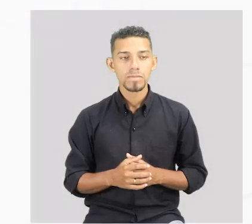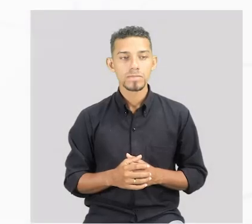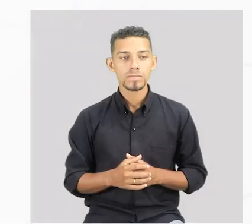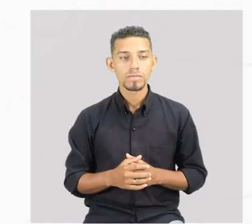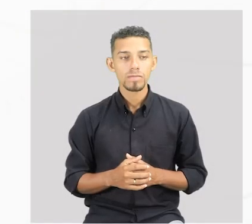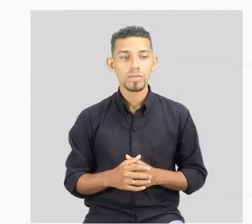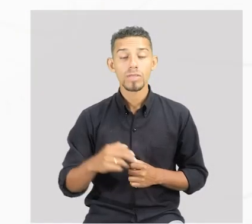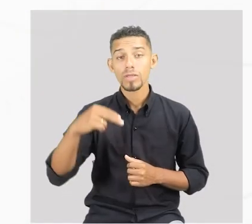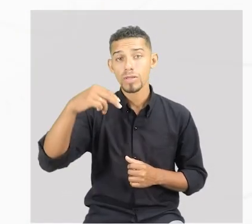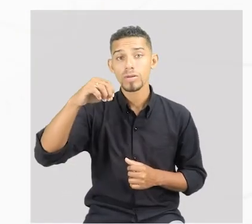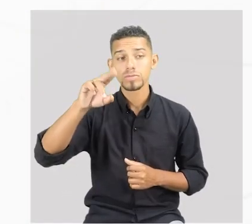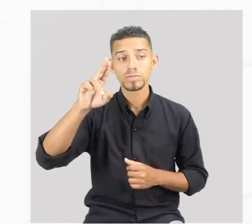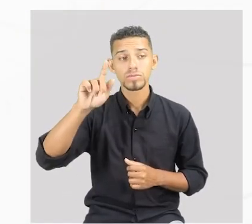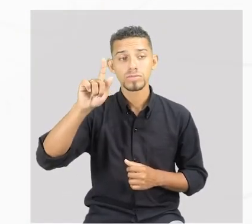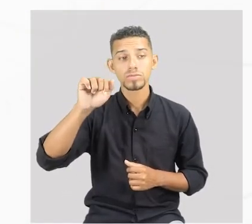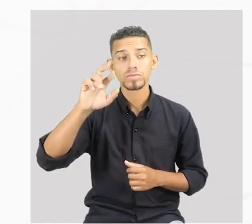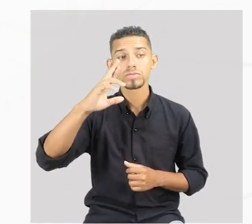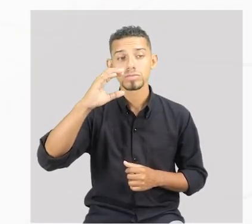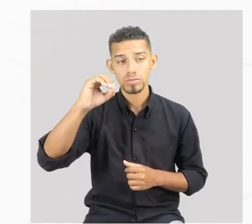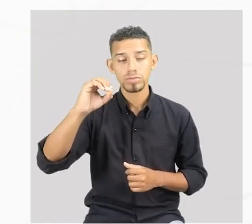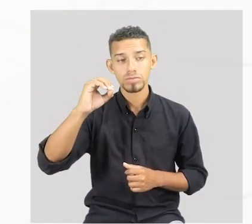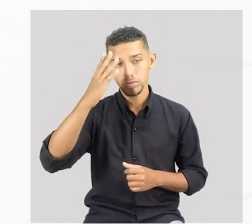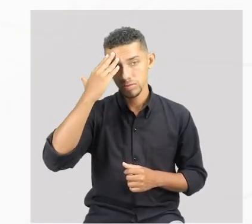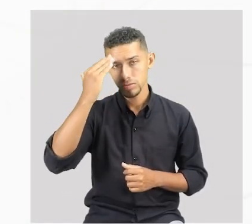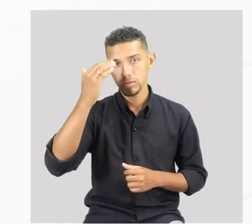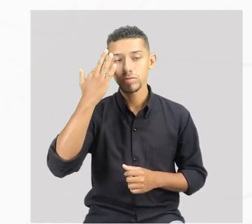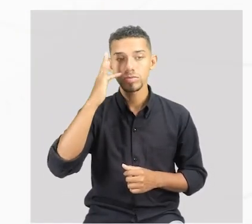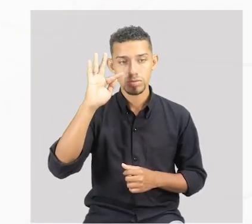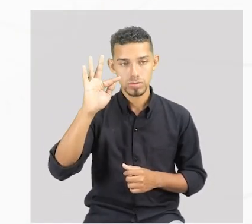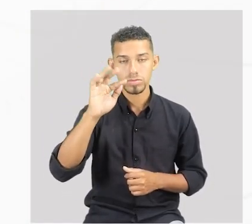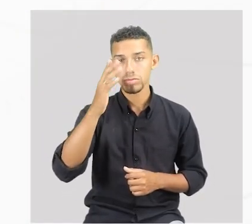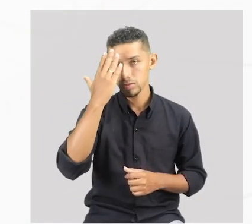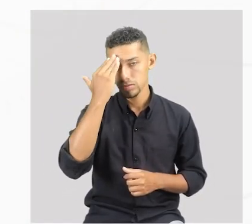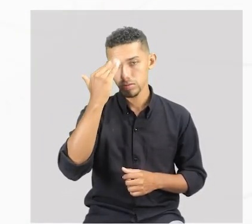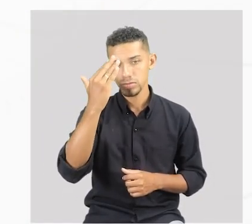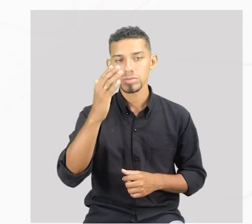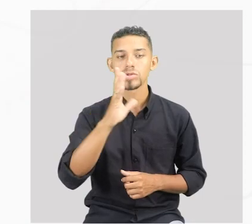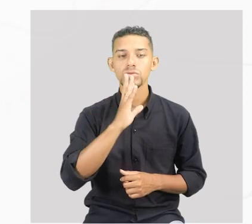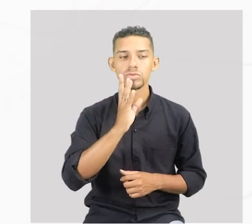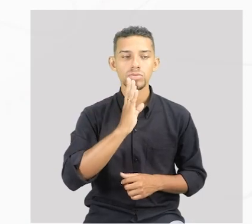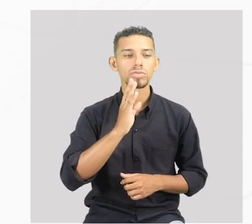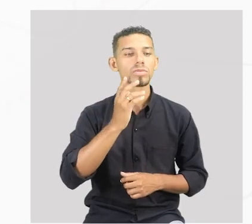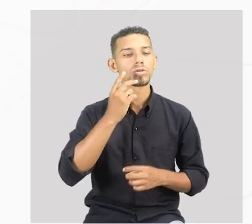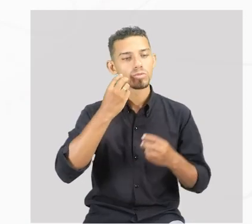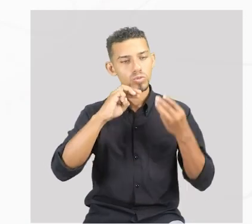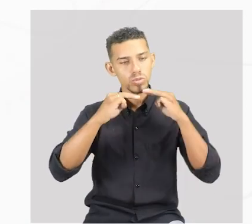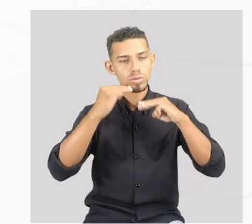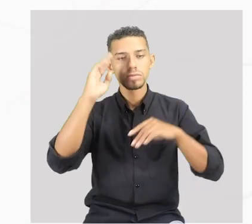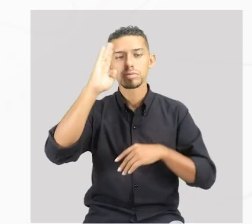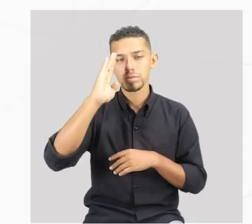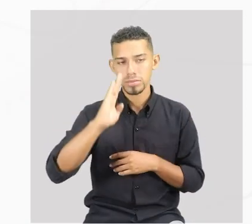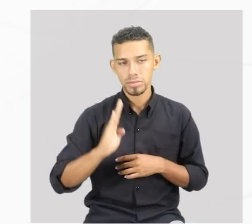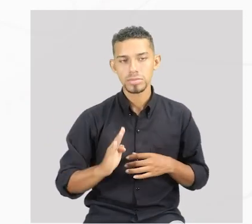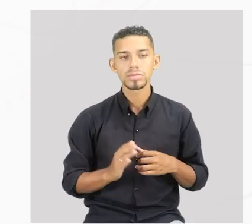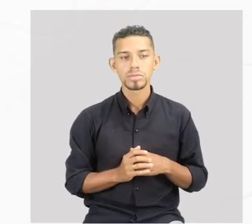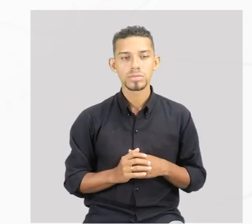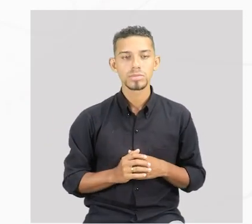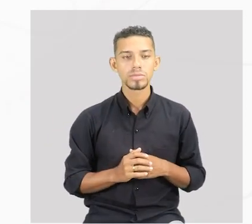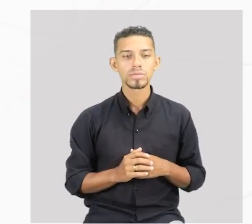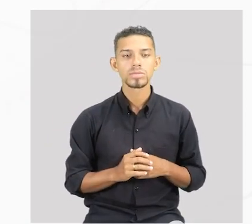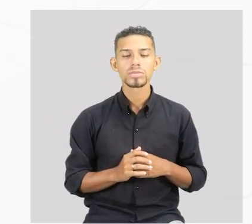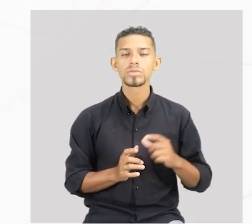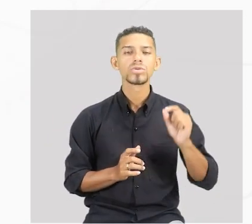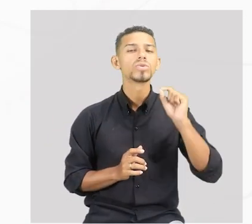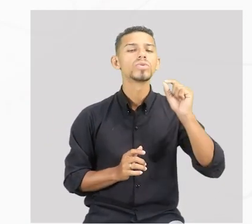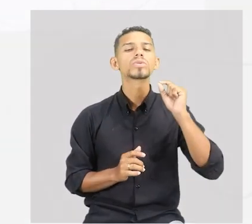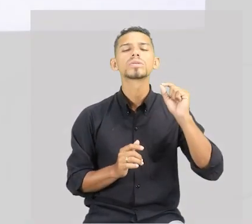Nougaro, que é o nome desse cara que fez a composição que eu citei, é famoso na França e conhecido por suas versões de músicas brasileiras, como O